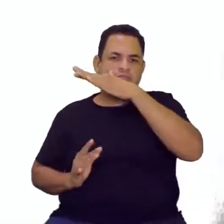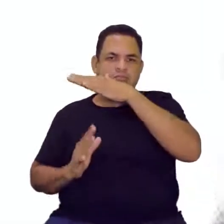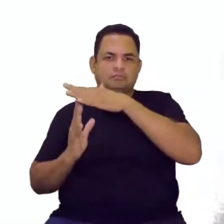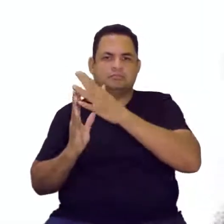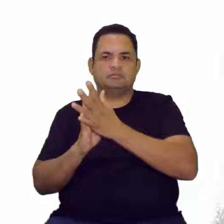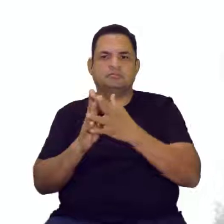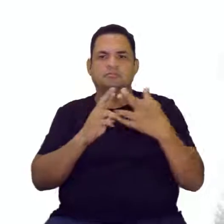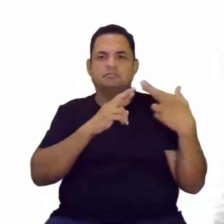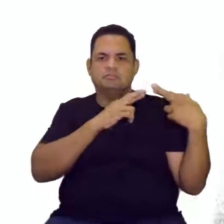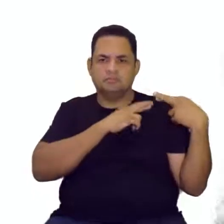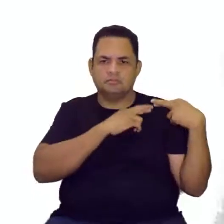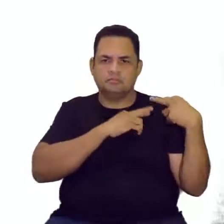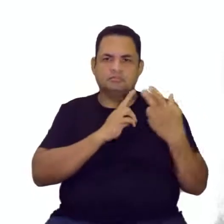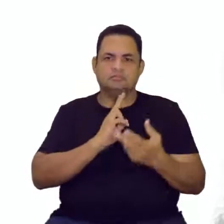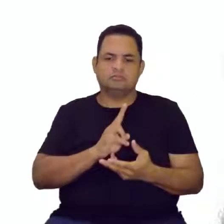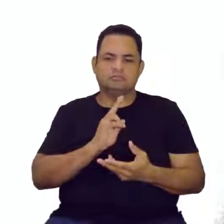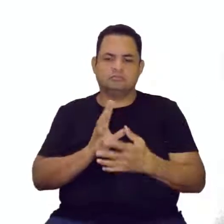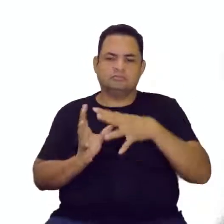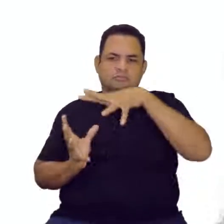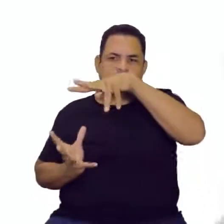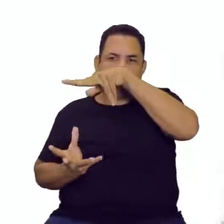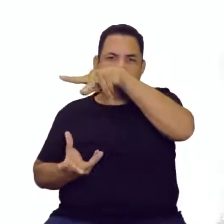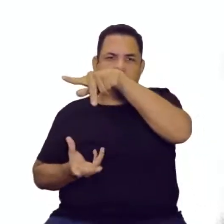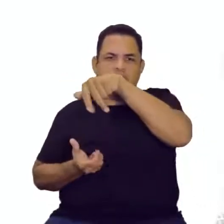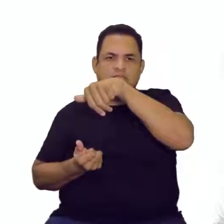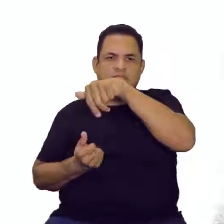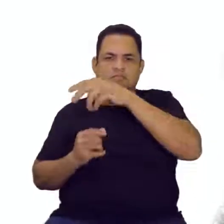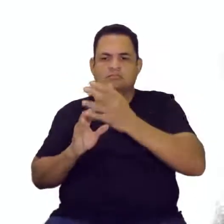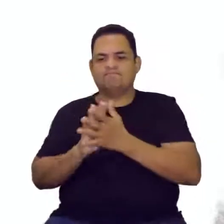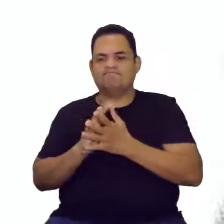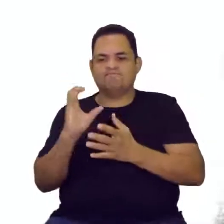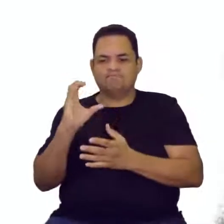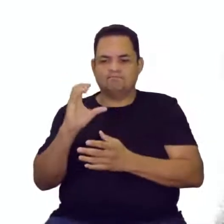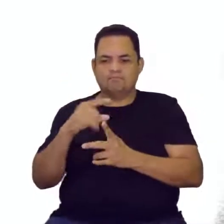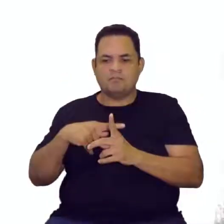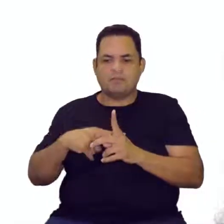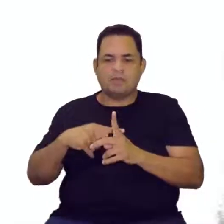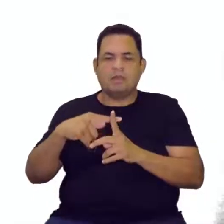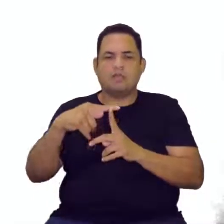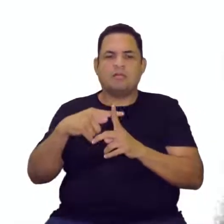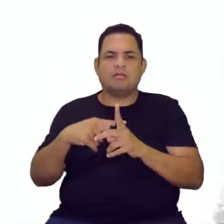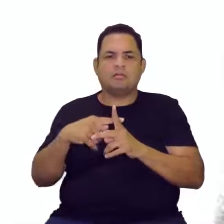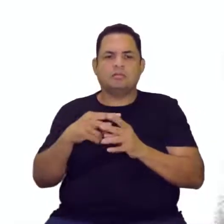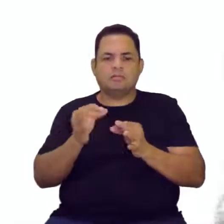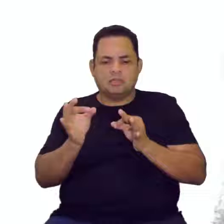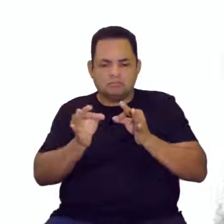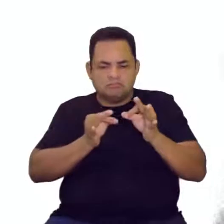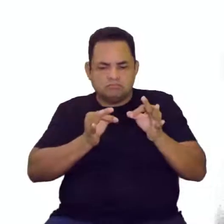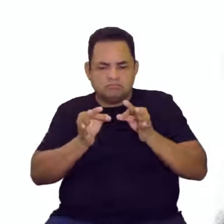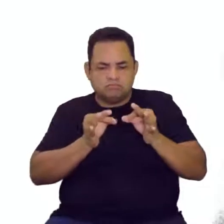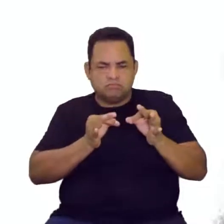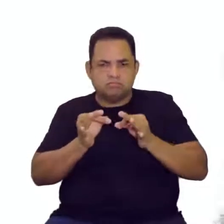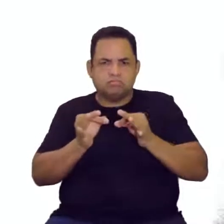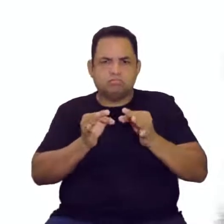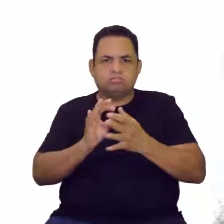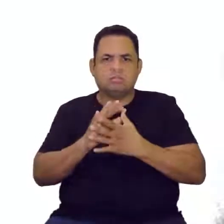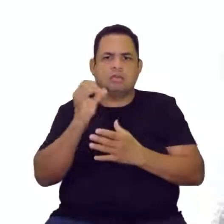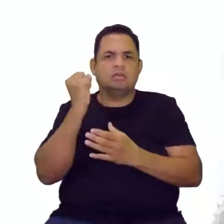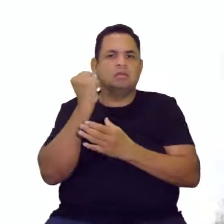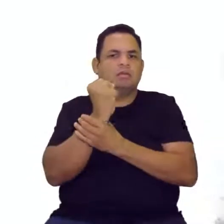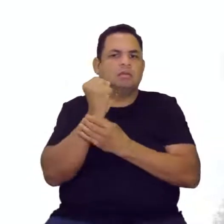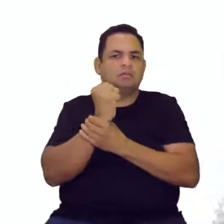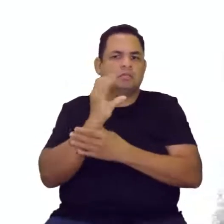ele é responsável por manter a Terra em uma temperatura adequada, garantindo